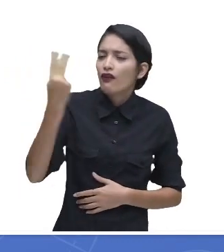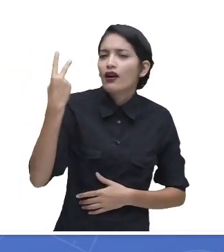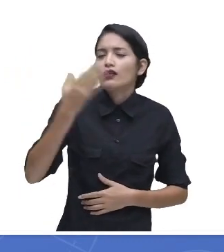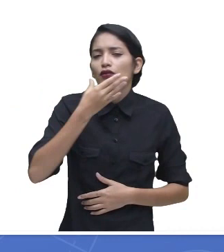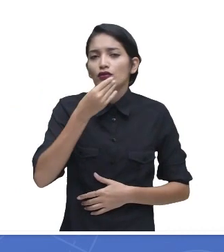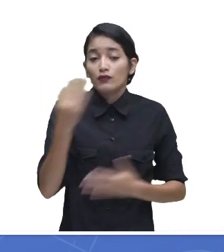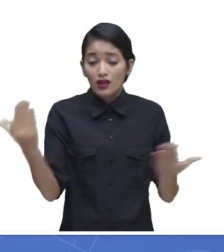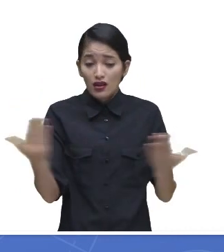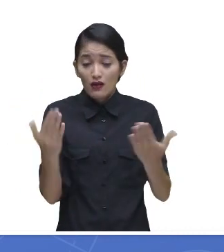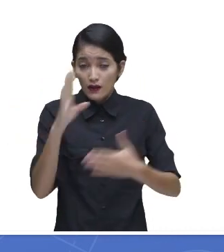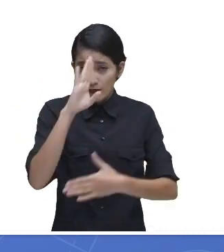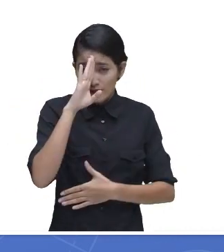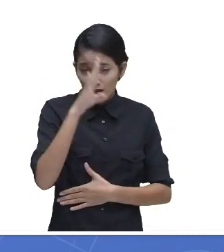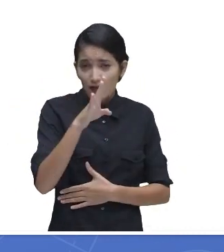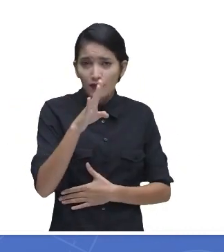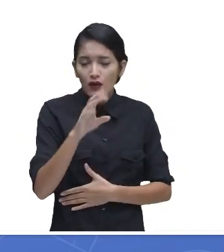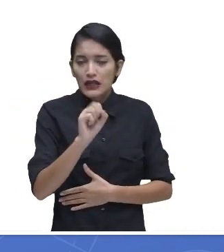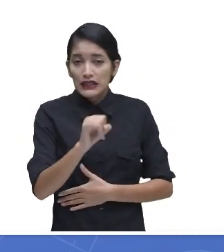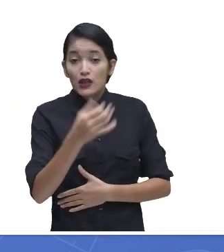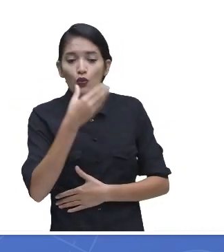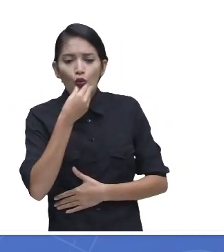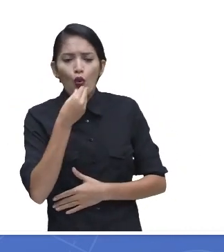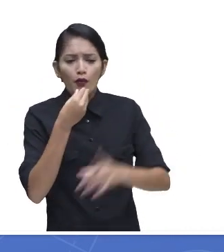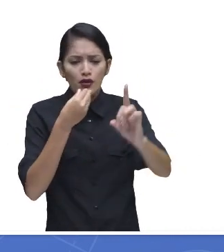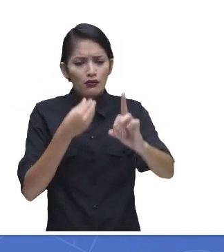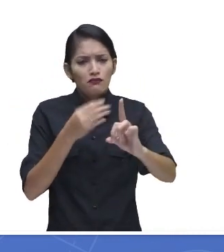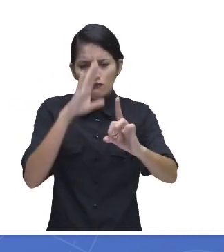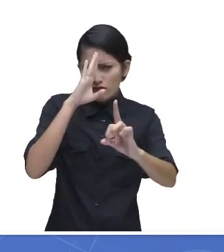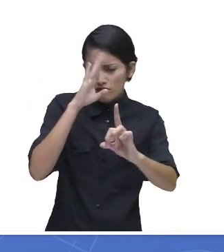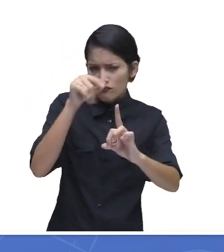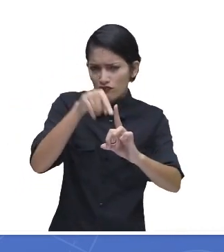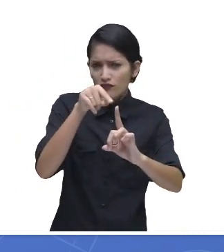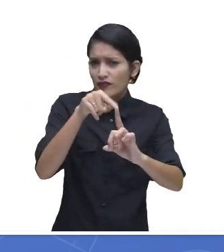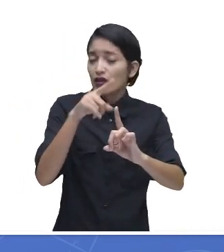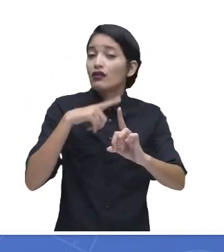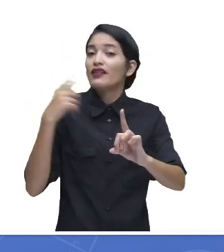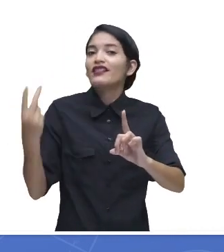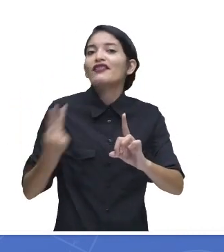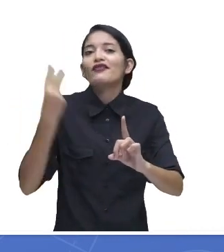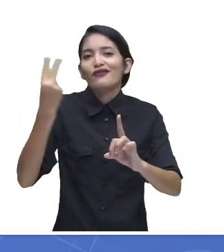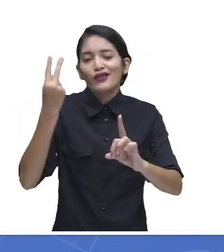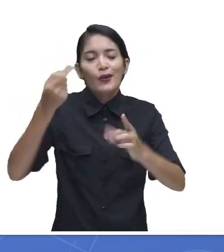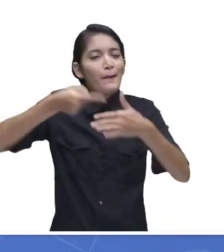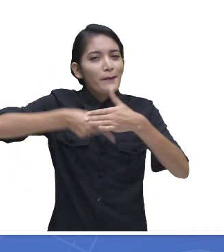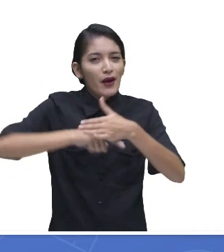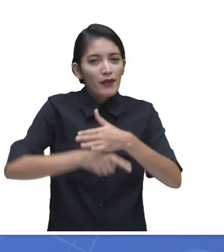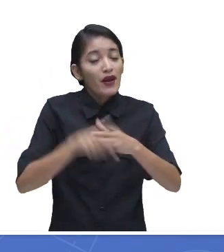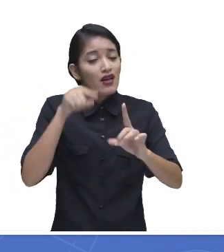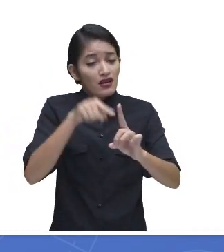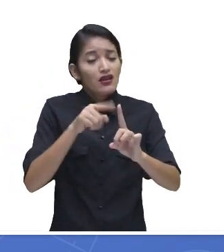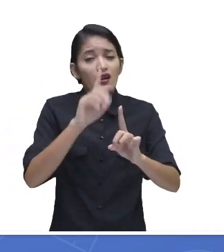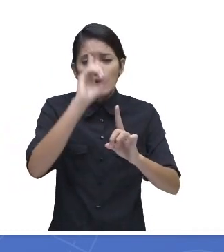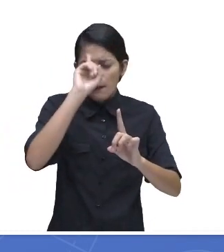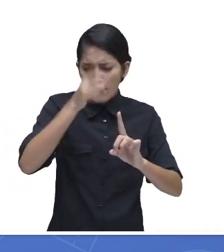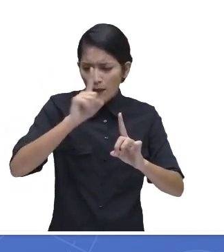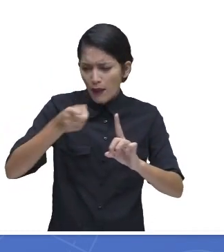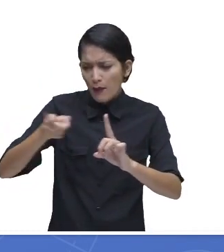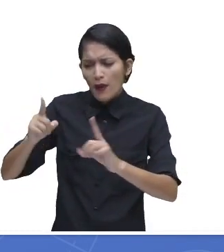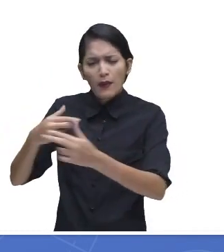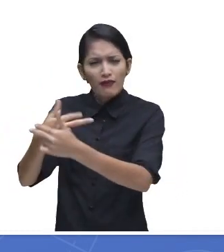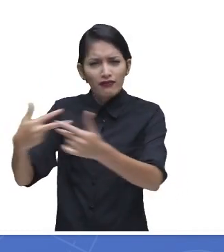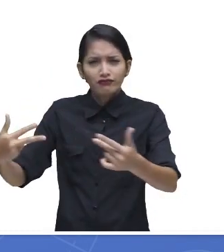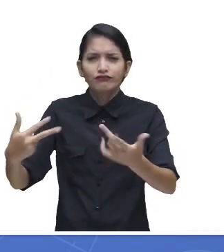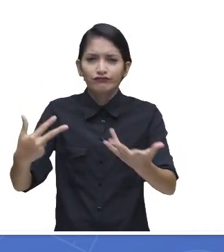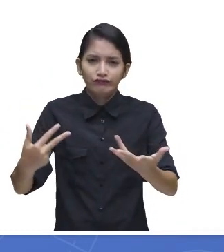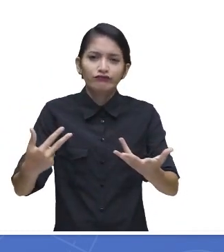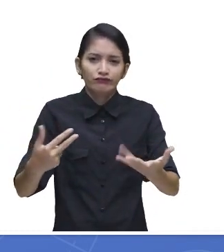centro agora. Então, se o homem está no centro, então ele tem um valor subjetivo profundo, ele determina as coisas. Vocês,